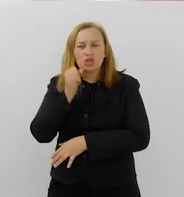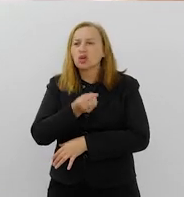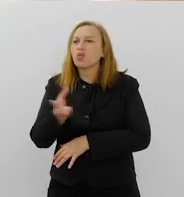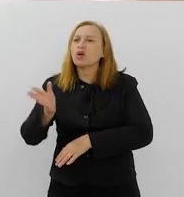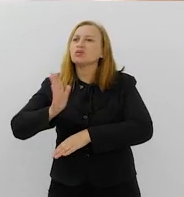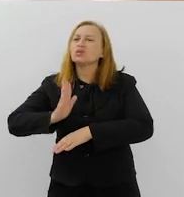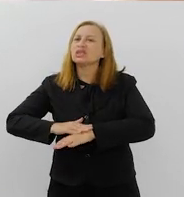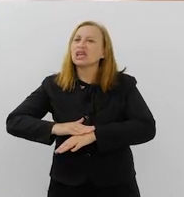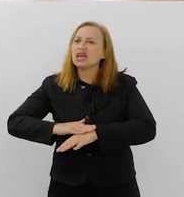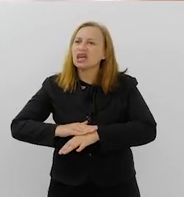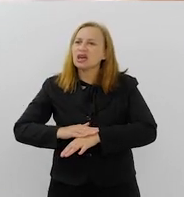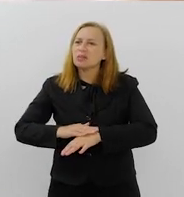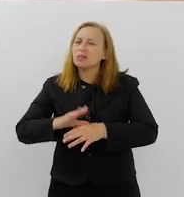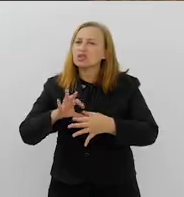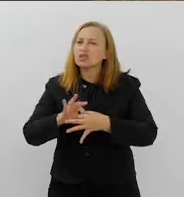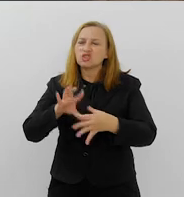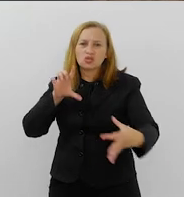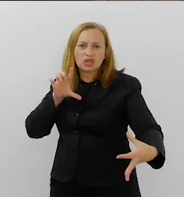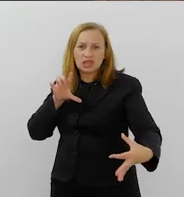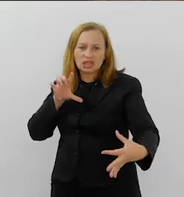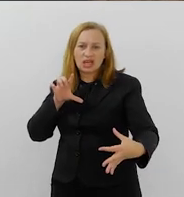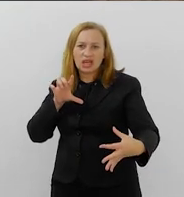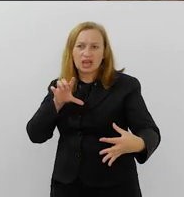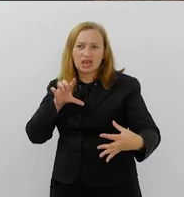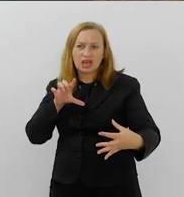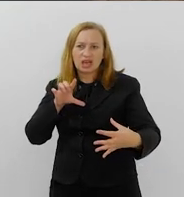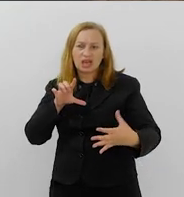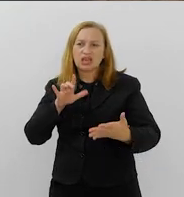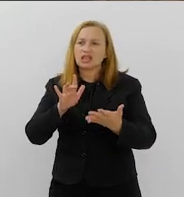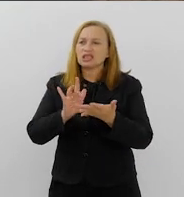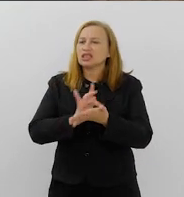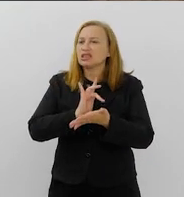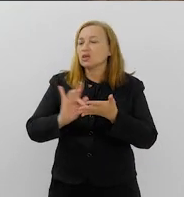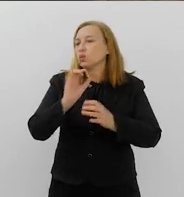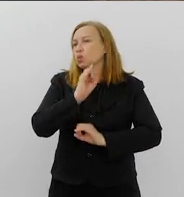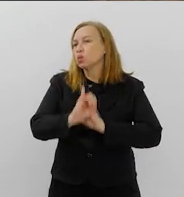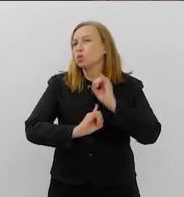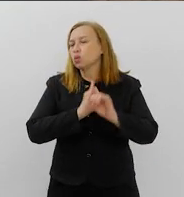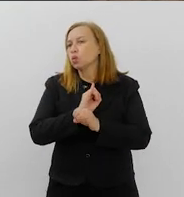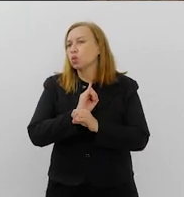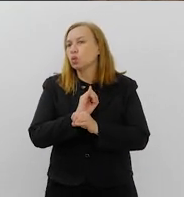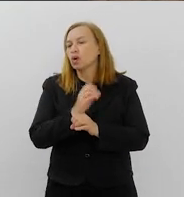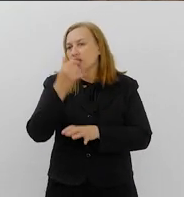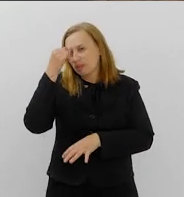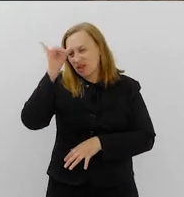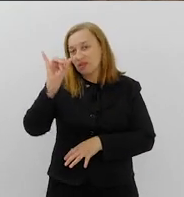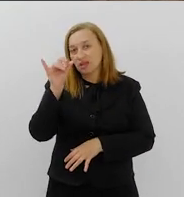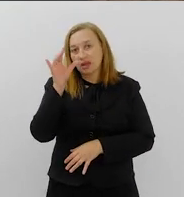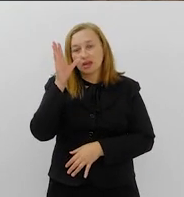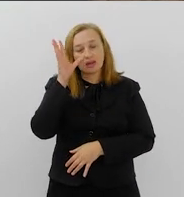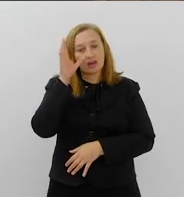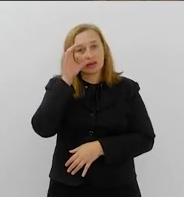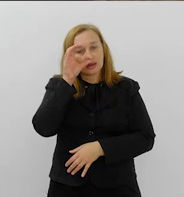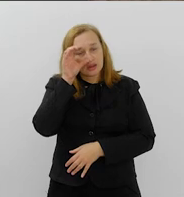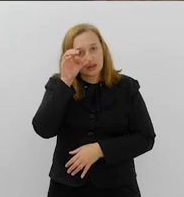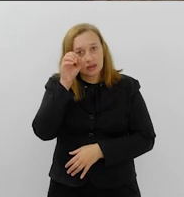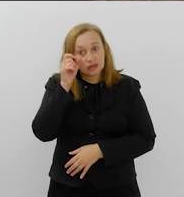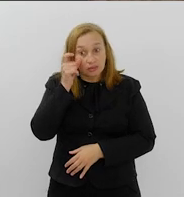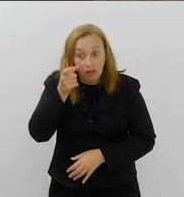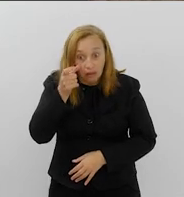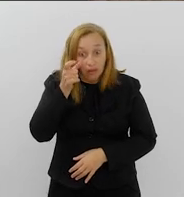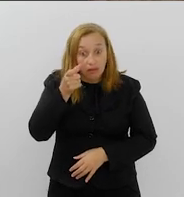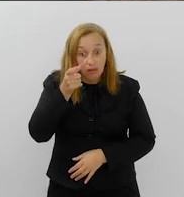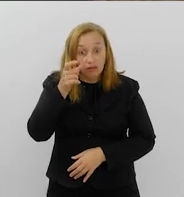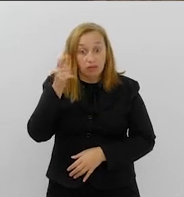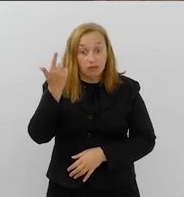quanto tempo a gente deve se desconectar da internet, do celular, para evitar uma insônia, né? Às vezes as